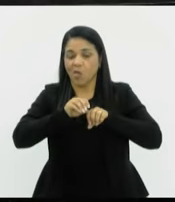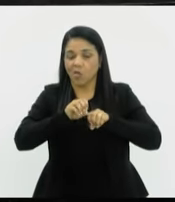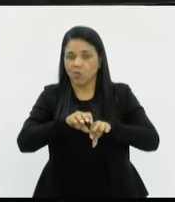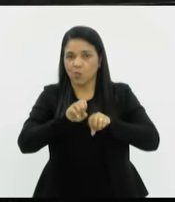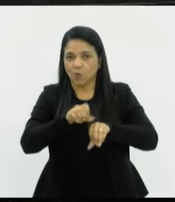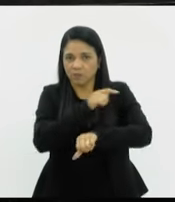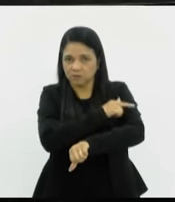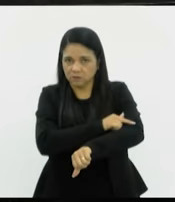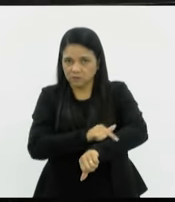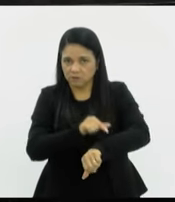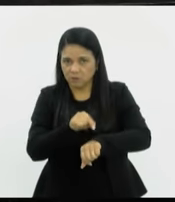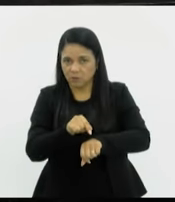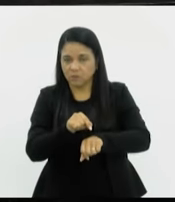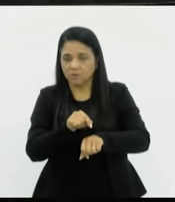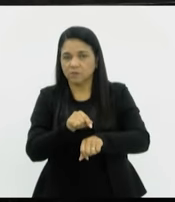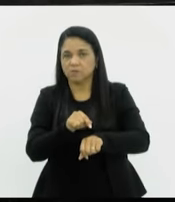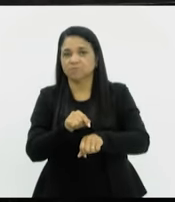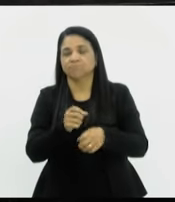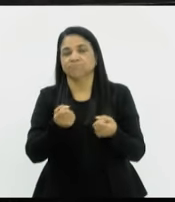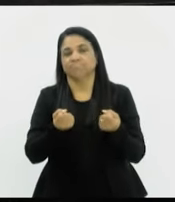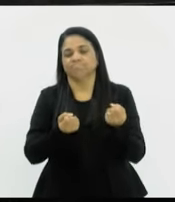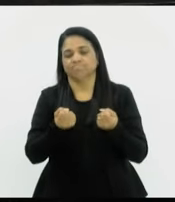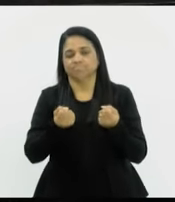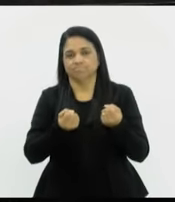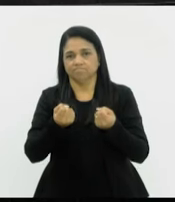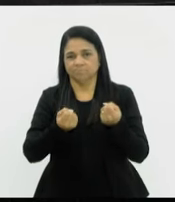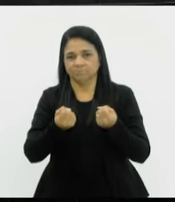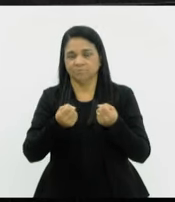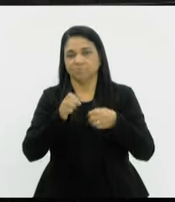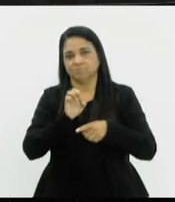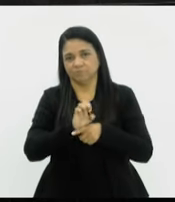da frota de veículos do Estado do Rio de Janeiro,